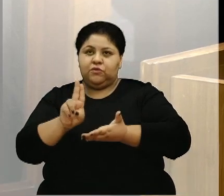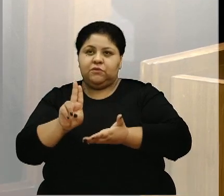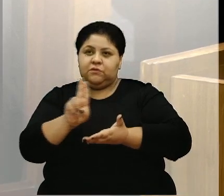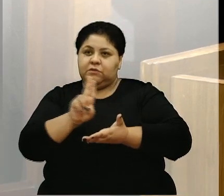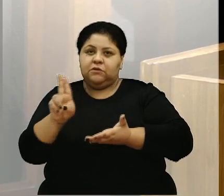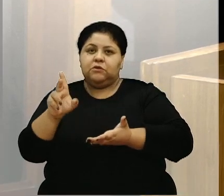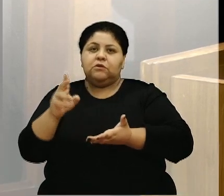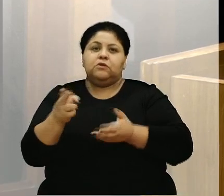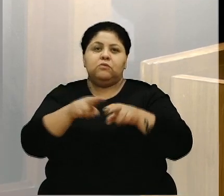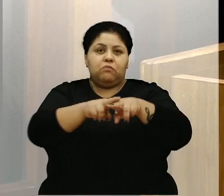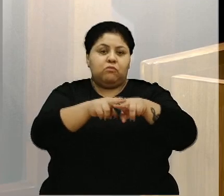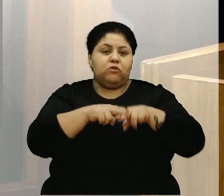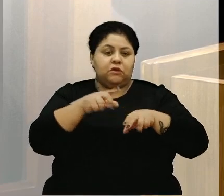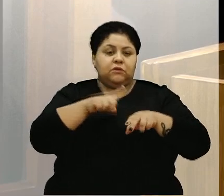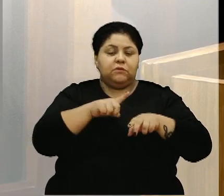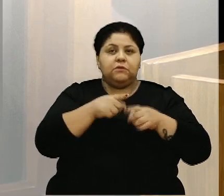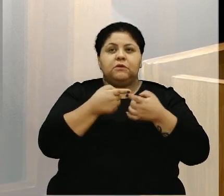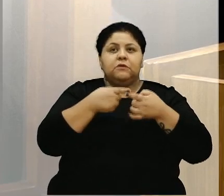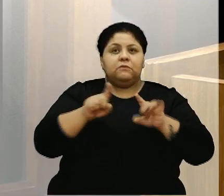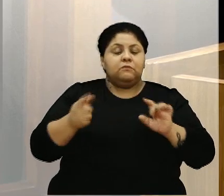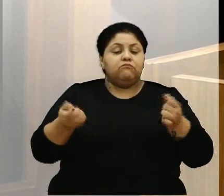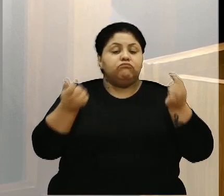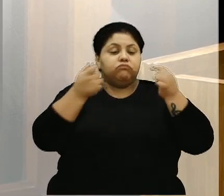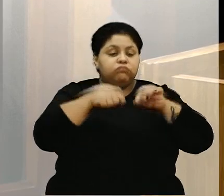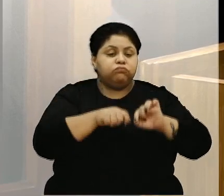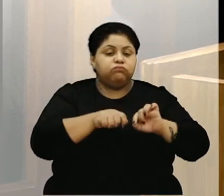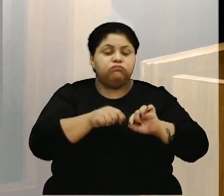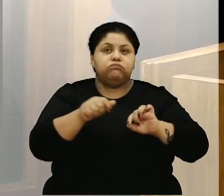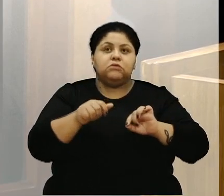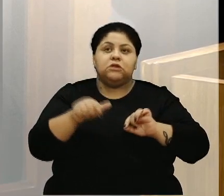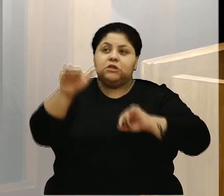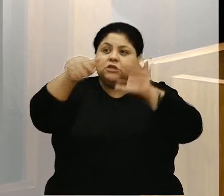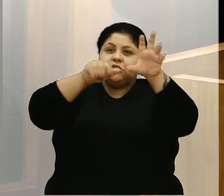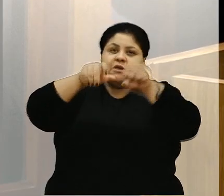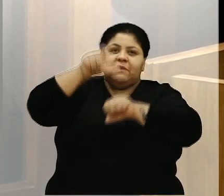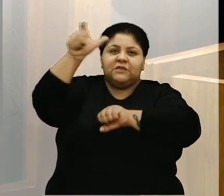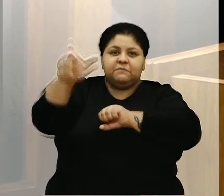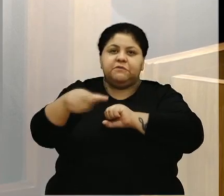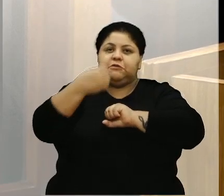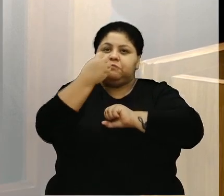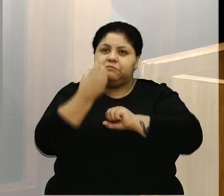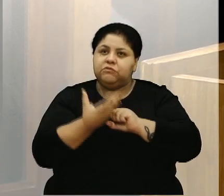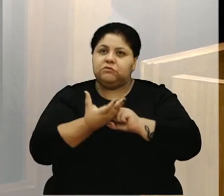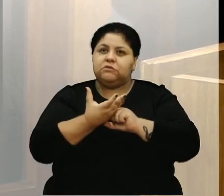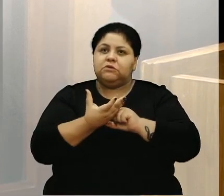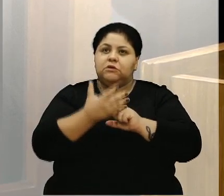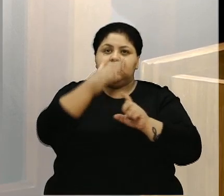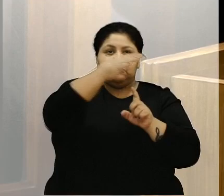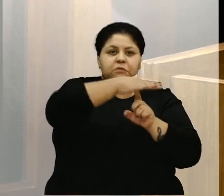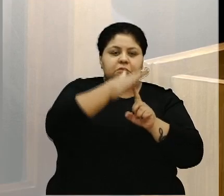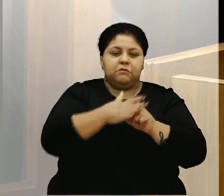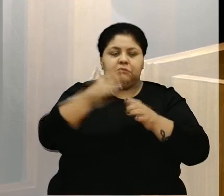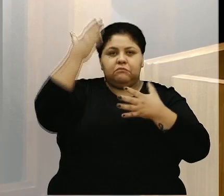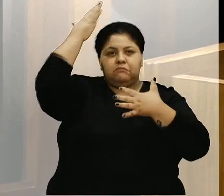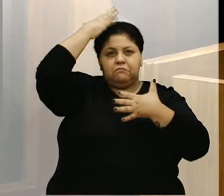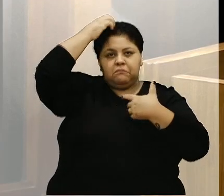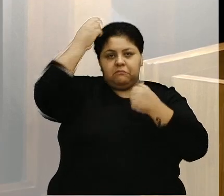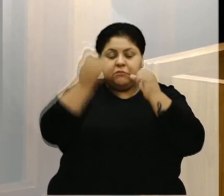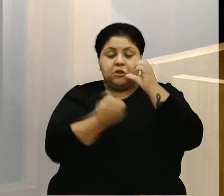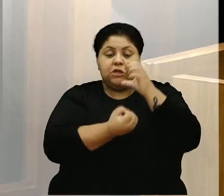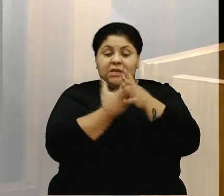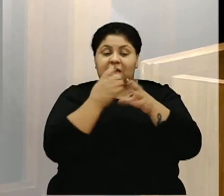tem esse parque aqui, mas precisamos trazer gente de bens ali no Parque dos Macaquinhos. Que a